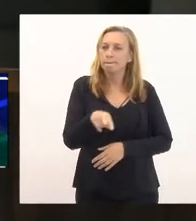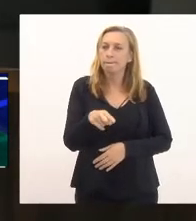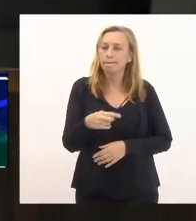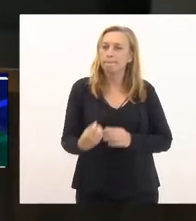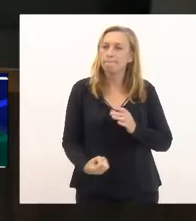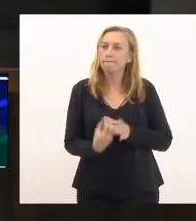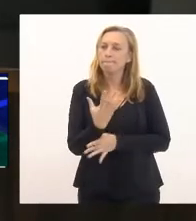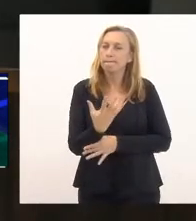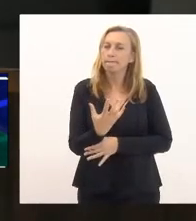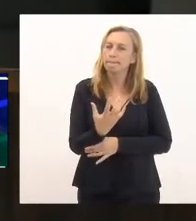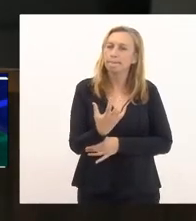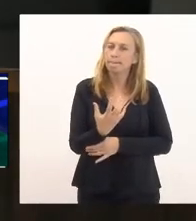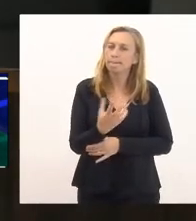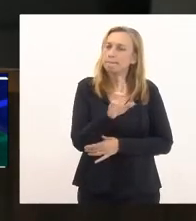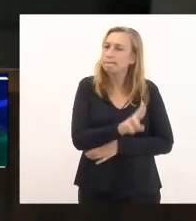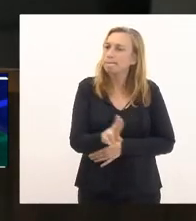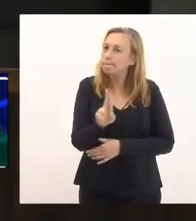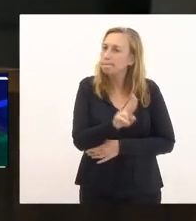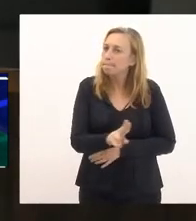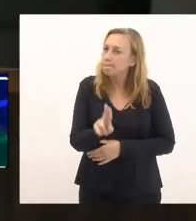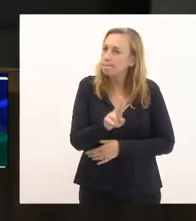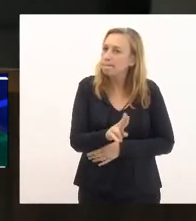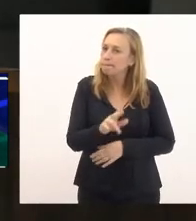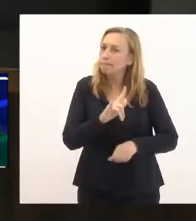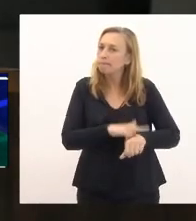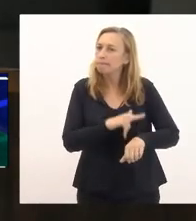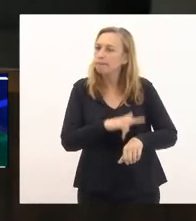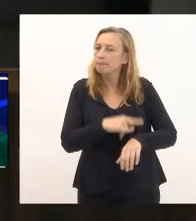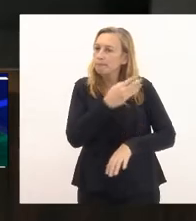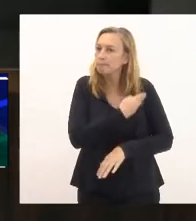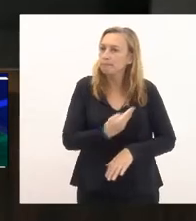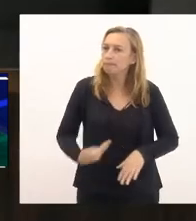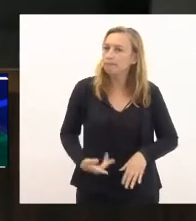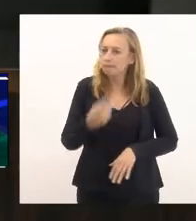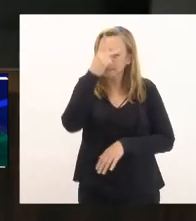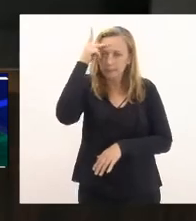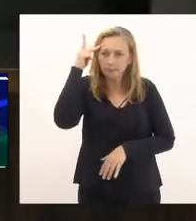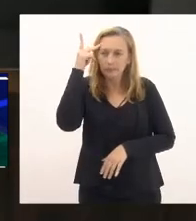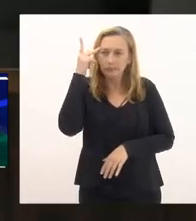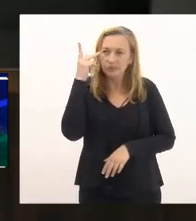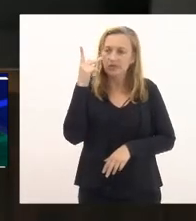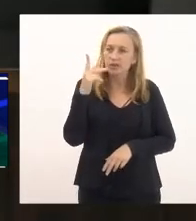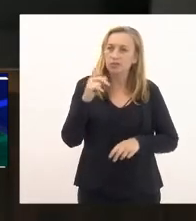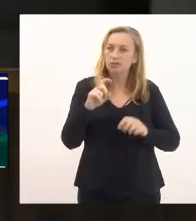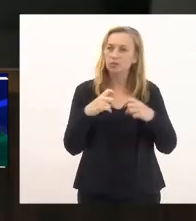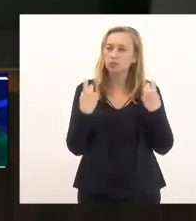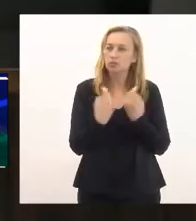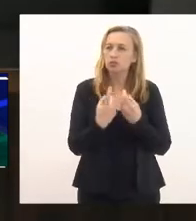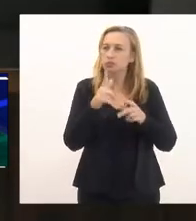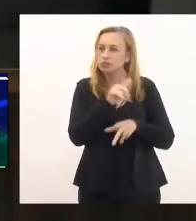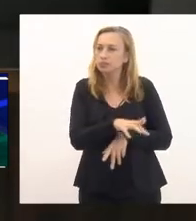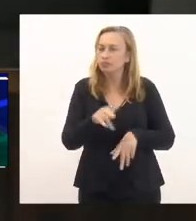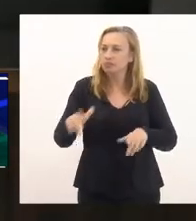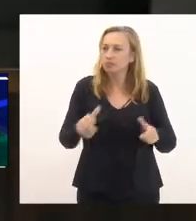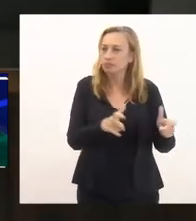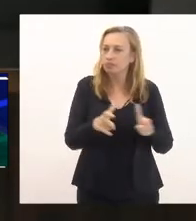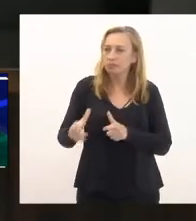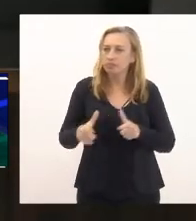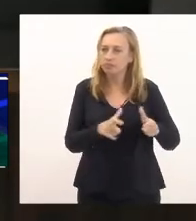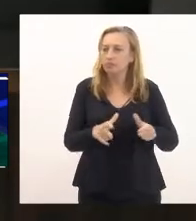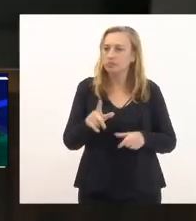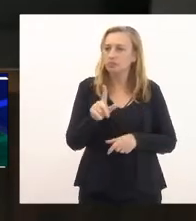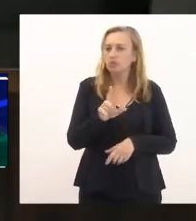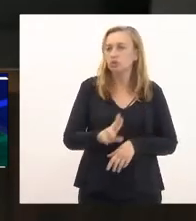instalação, adequação e uso comum de banheiros públicos por pessoas de sexos diferentes nos estabelecimentos comerciais e locais de